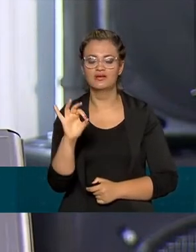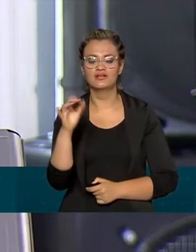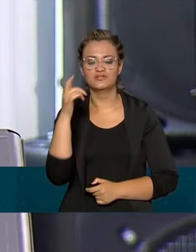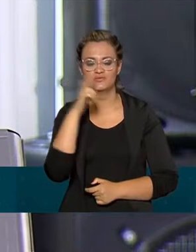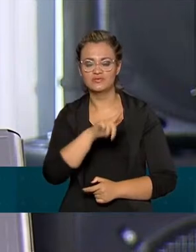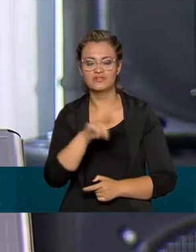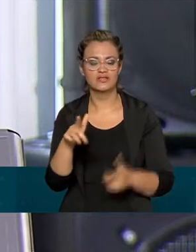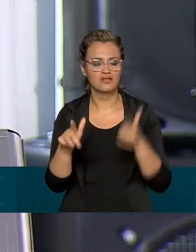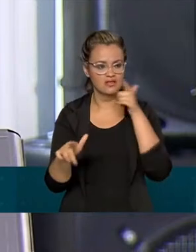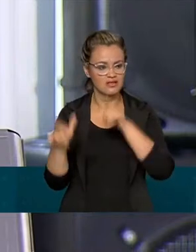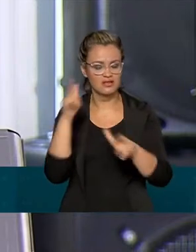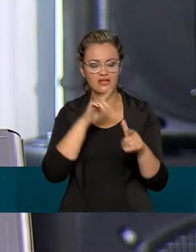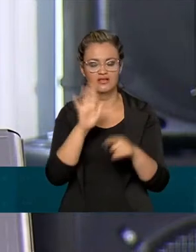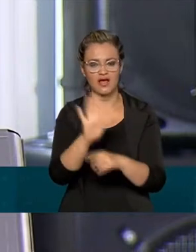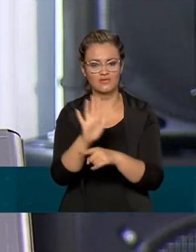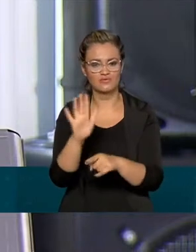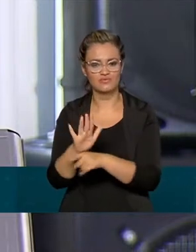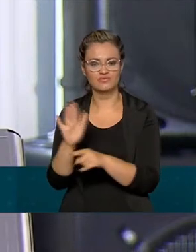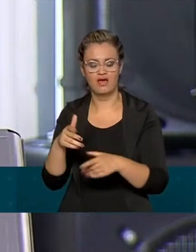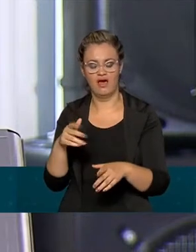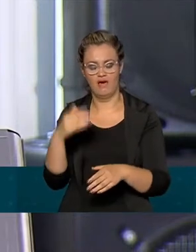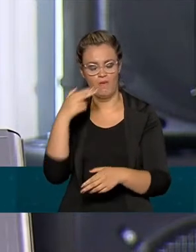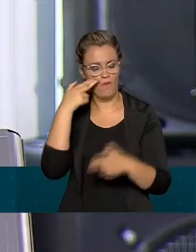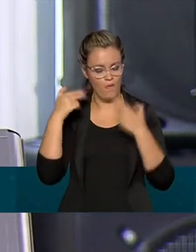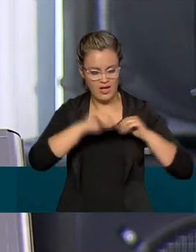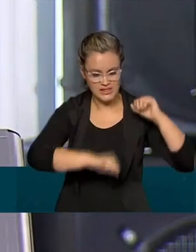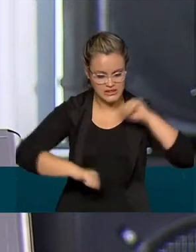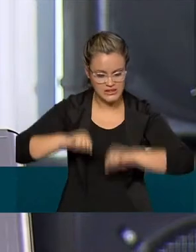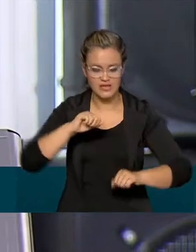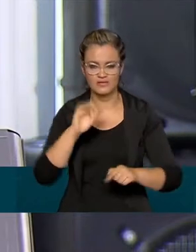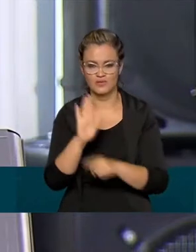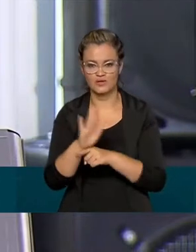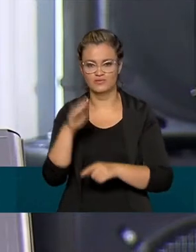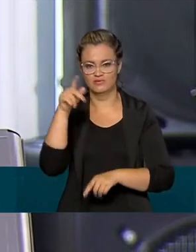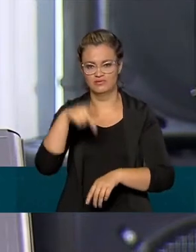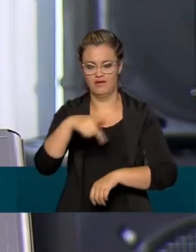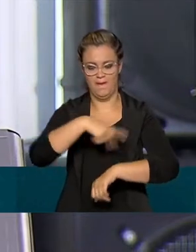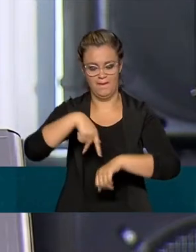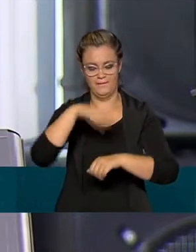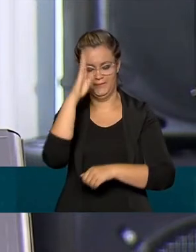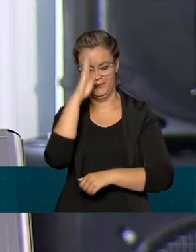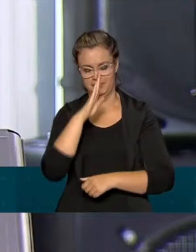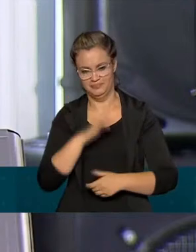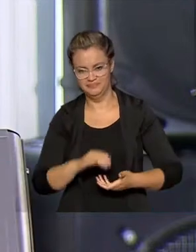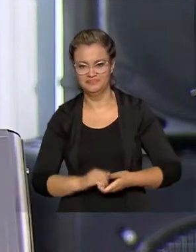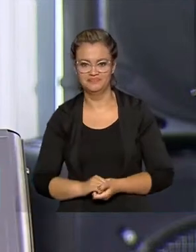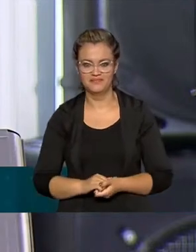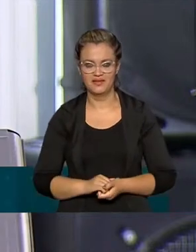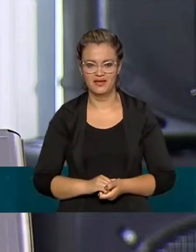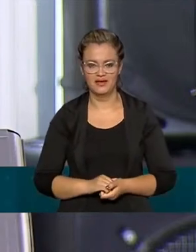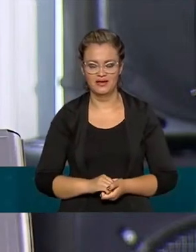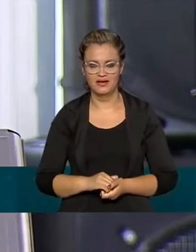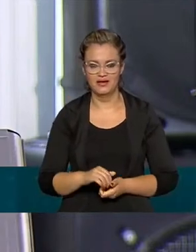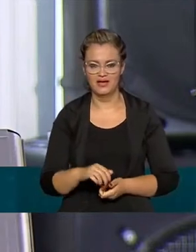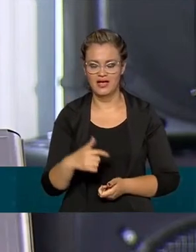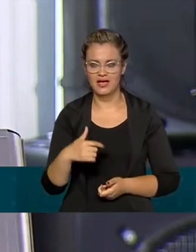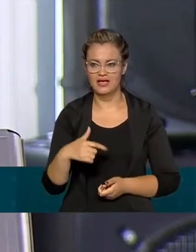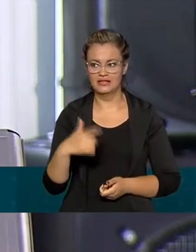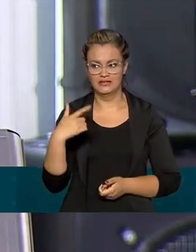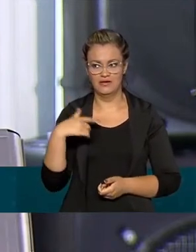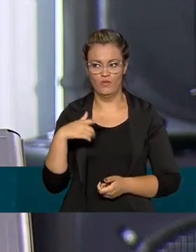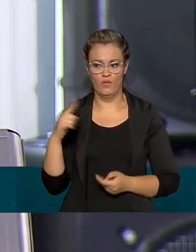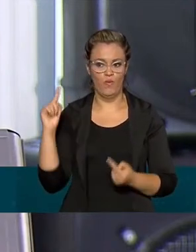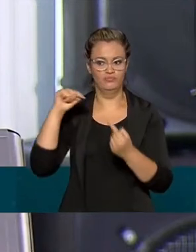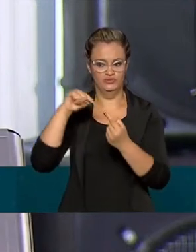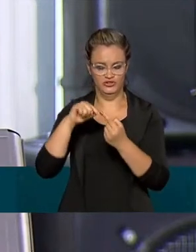contribuir em muito para com o meu exército e para com o meu país. Em nenhum momento, a grandeza da